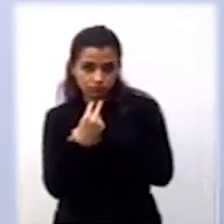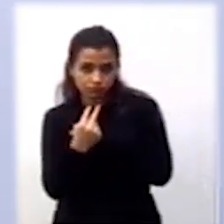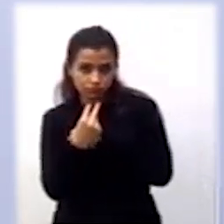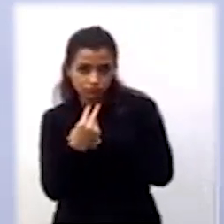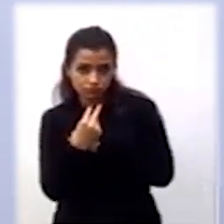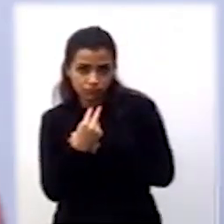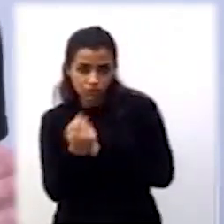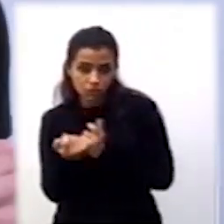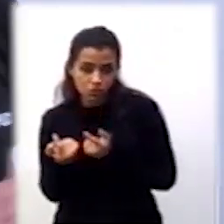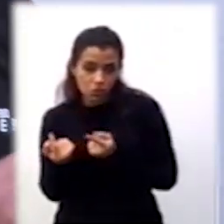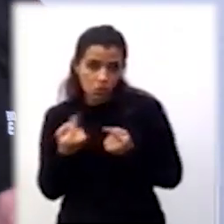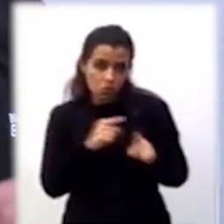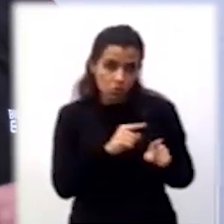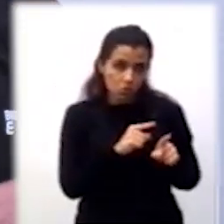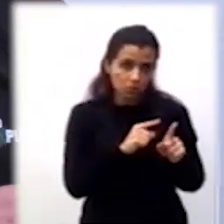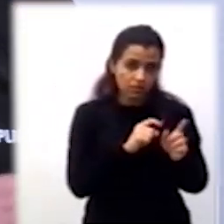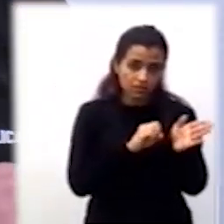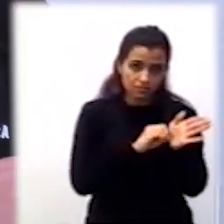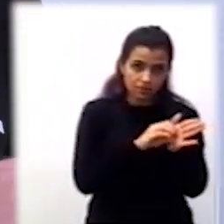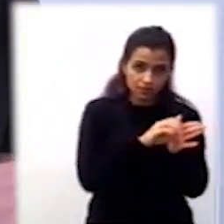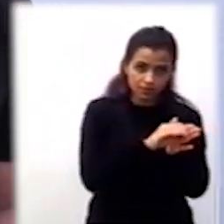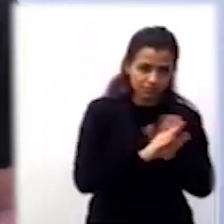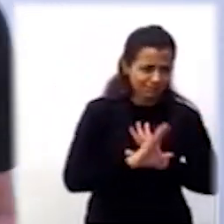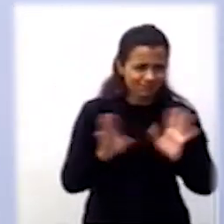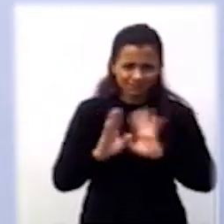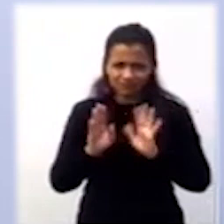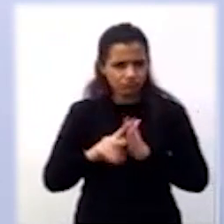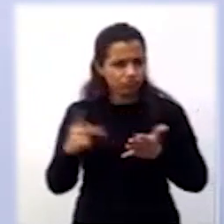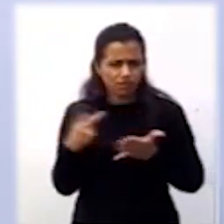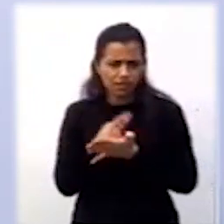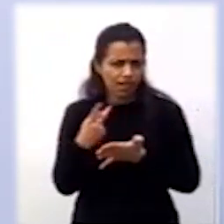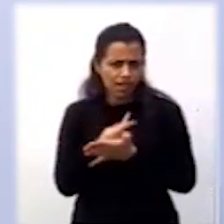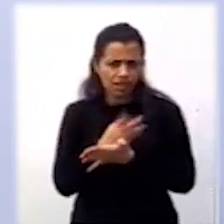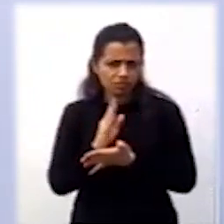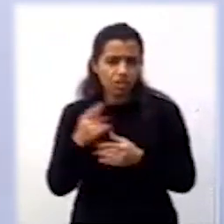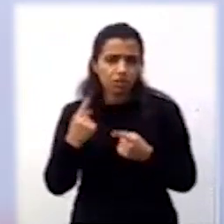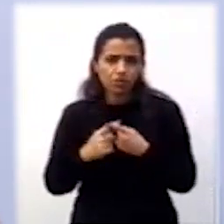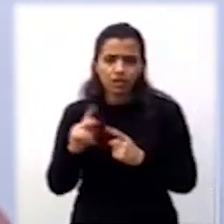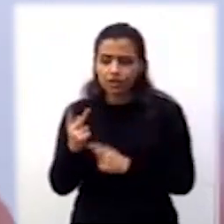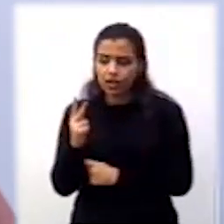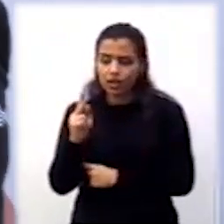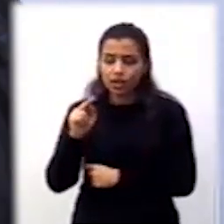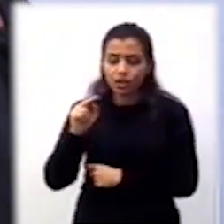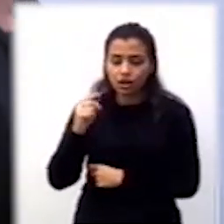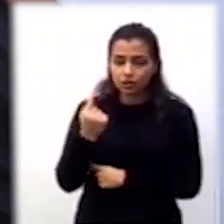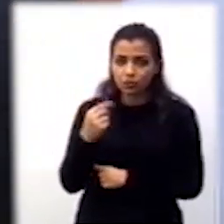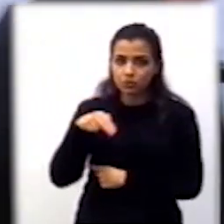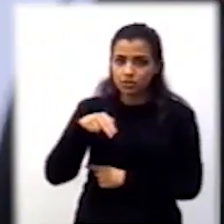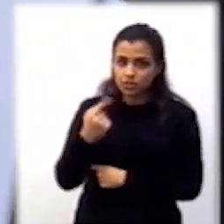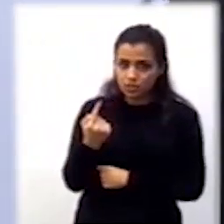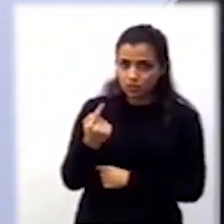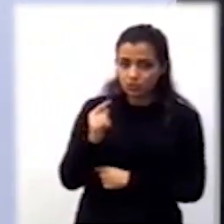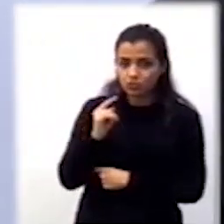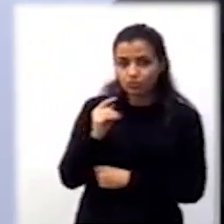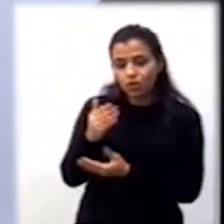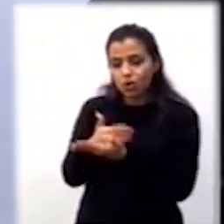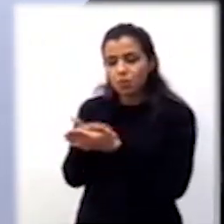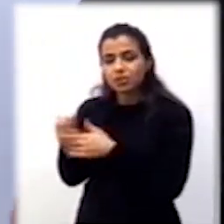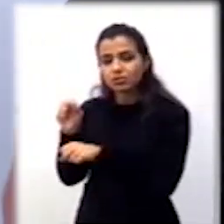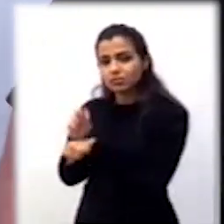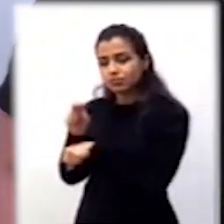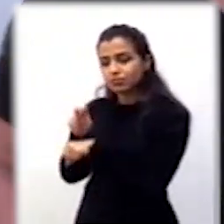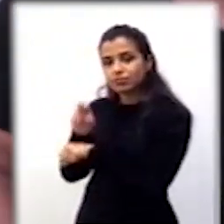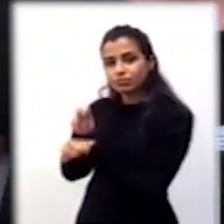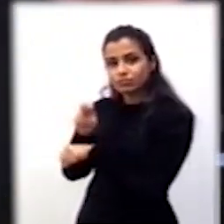bactéria causadora, não, primeiro, letra A já começa errado. Porque H1N1 é causado por um vírus. É o vírus